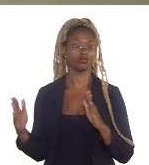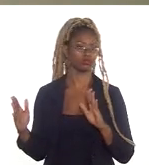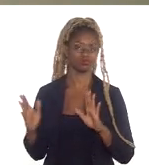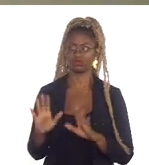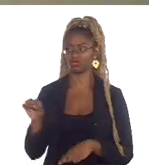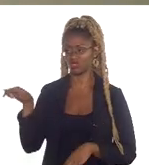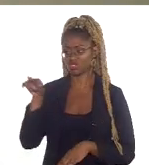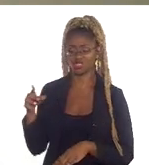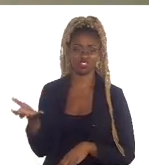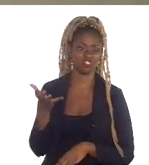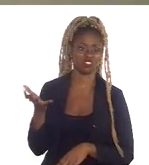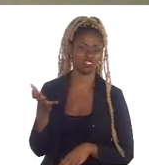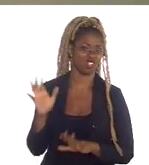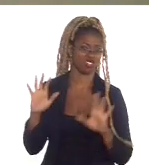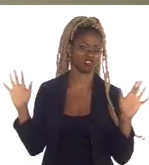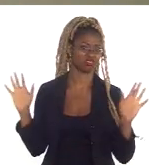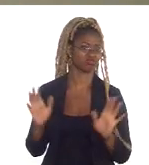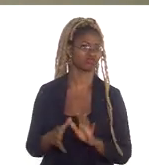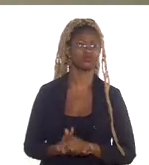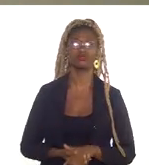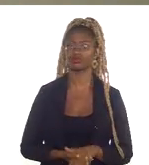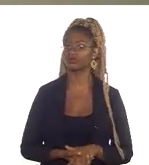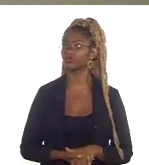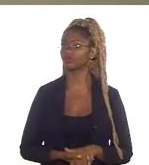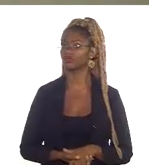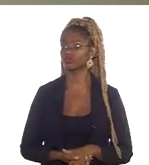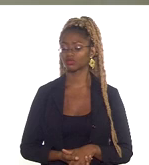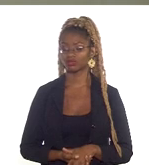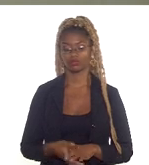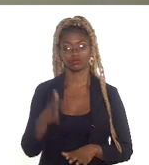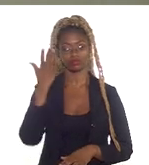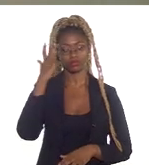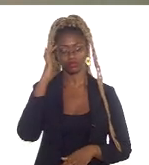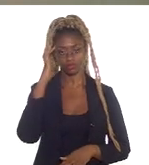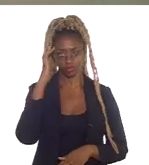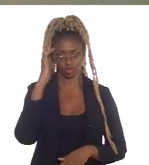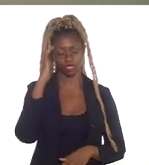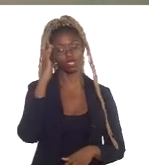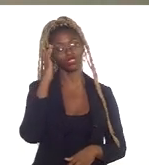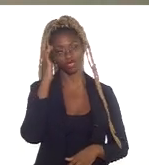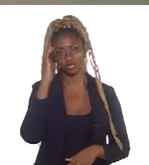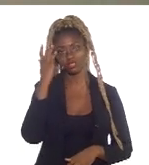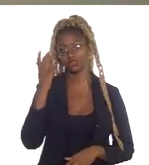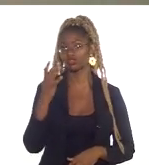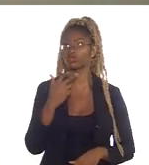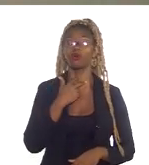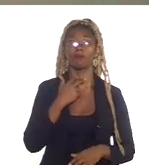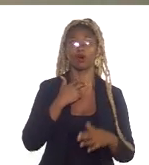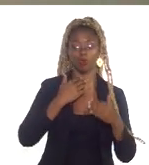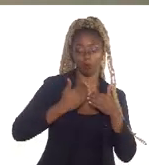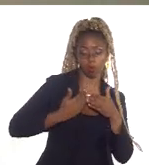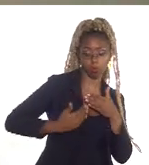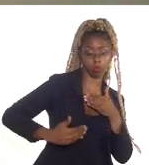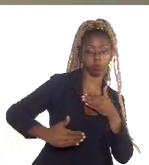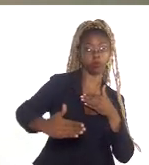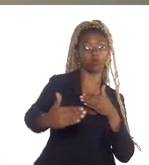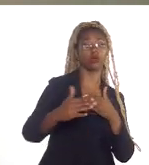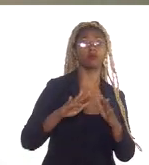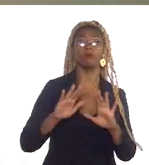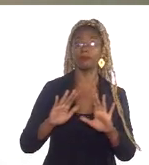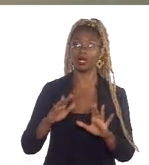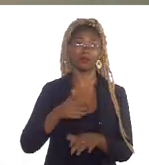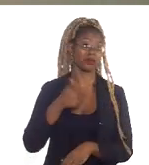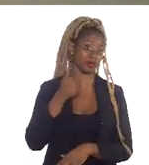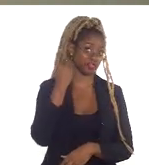deseja. Eu acho que pode ser um prazo que não seja muito longevo, porque vamos viver essa primeira